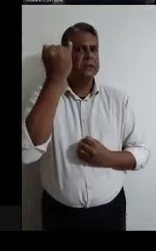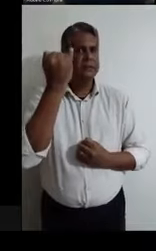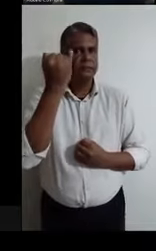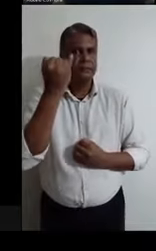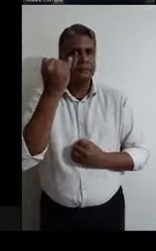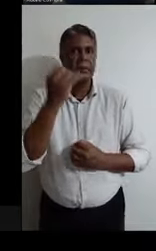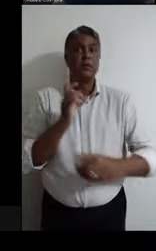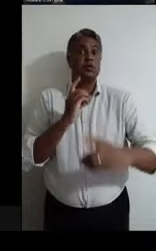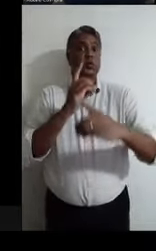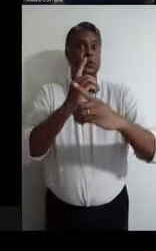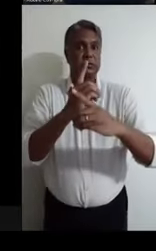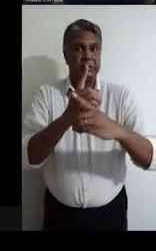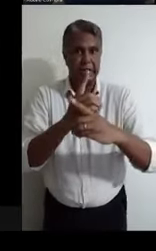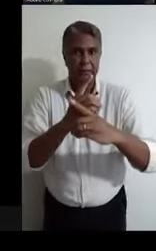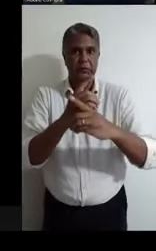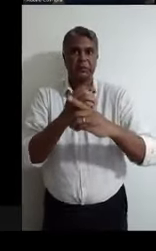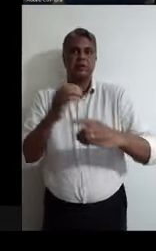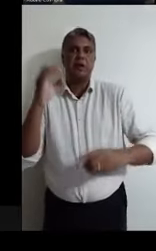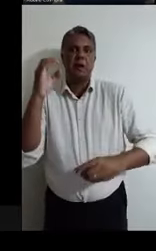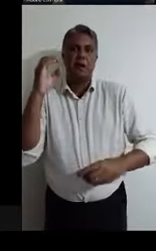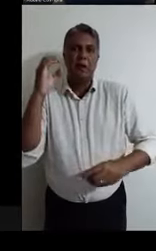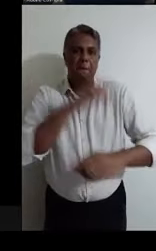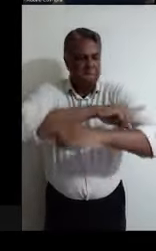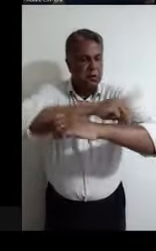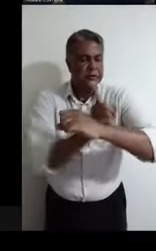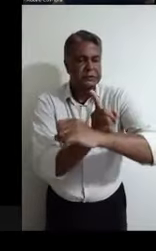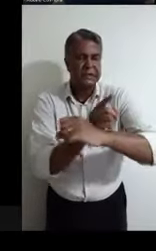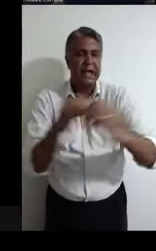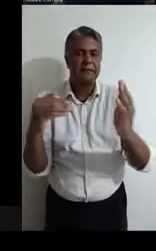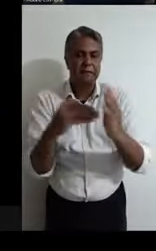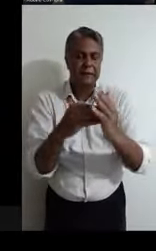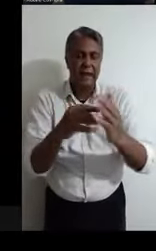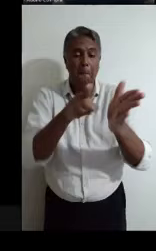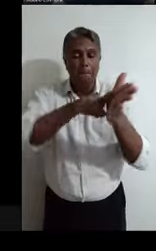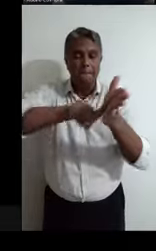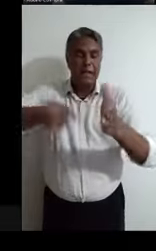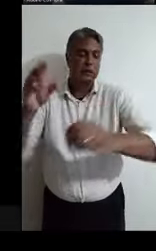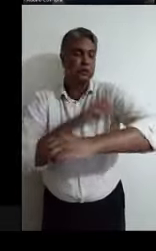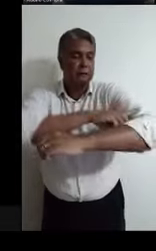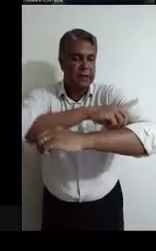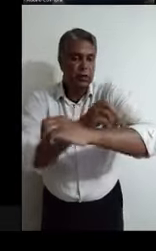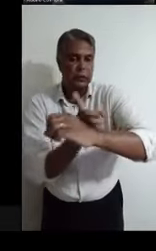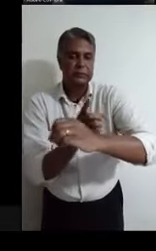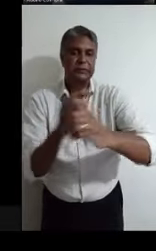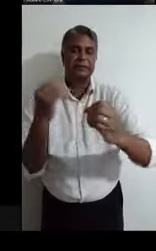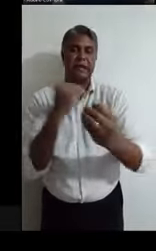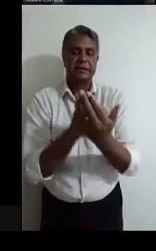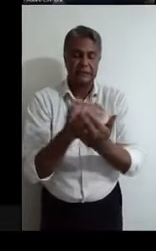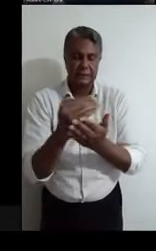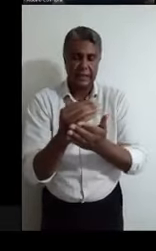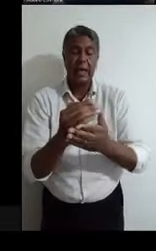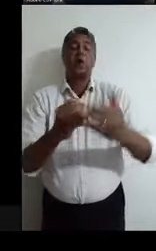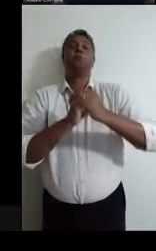ΔV é velocidade final menos a velocidade inicial e o ΔT é o tempo final menos o